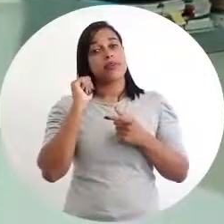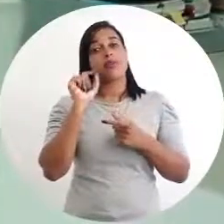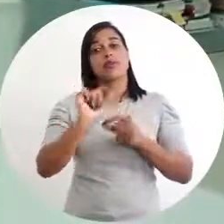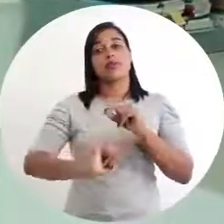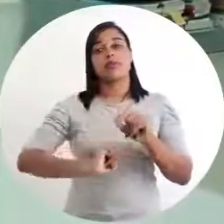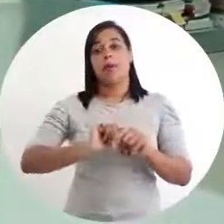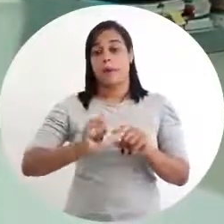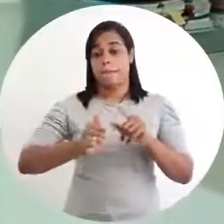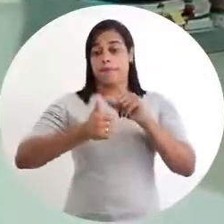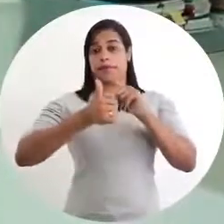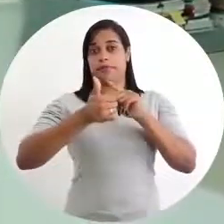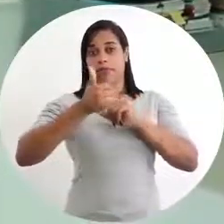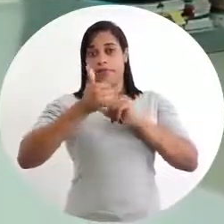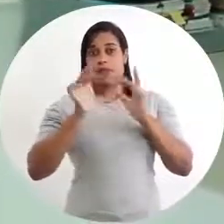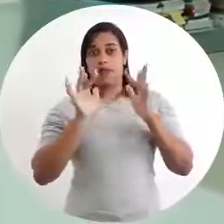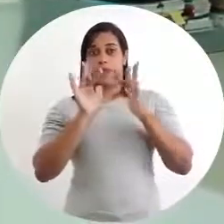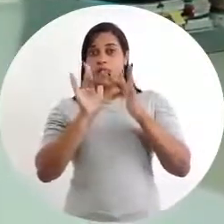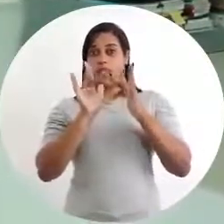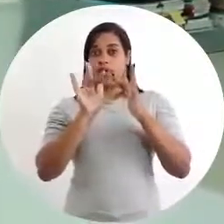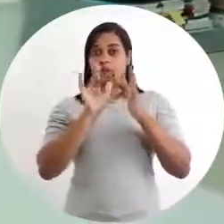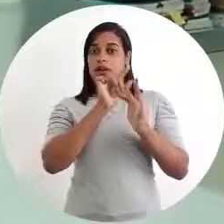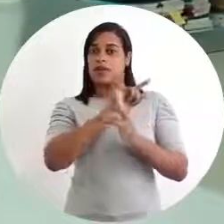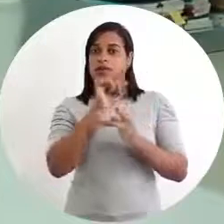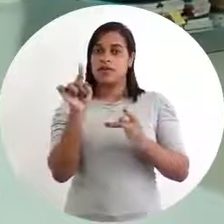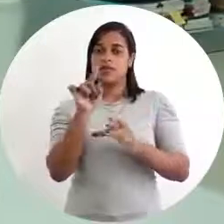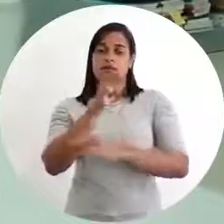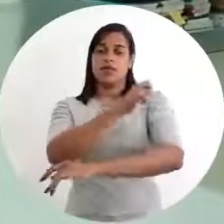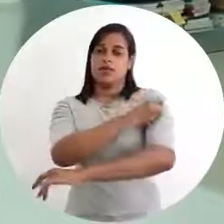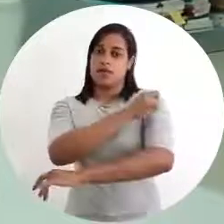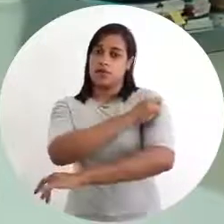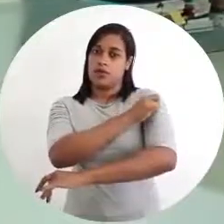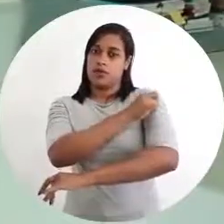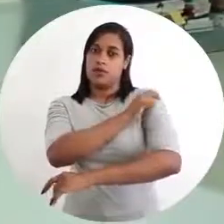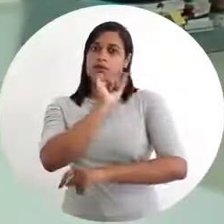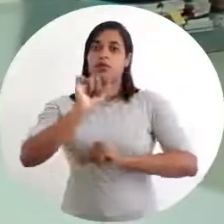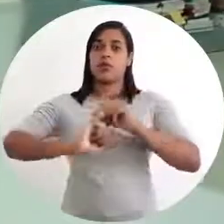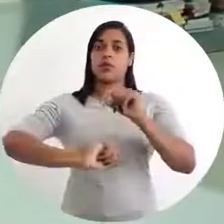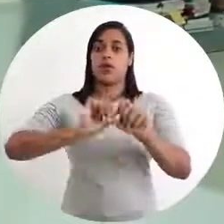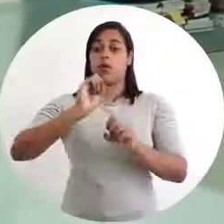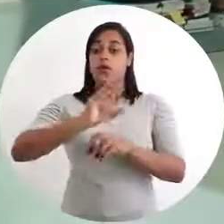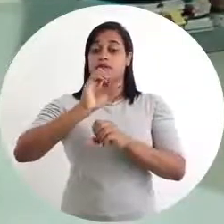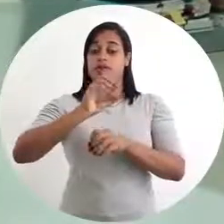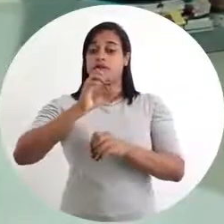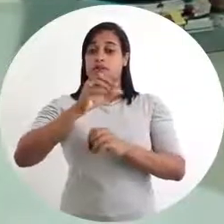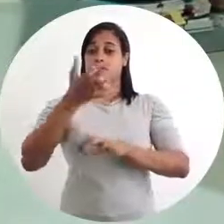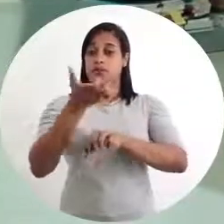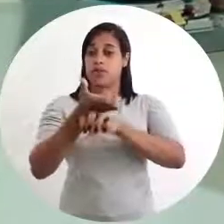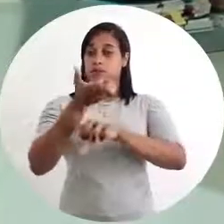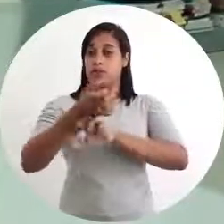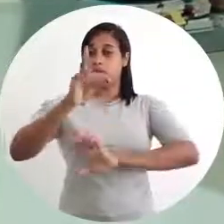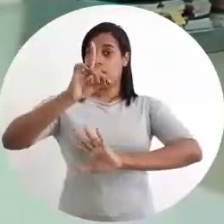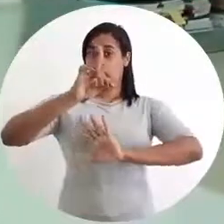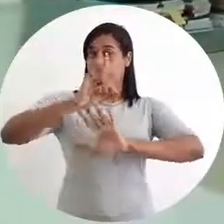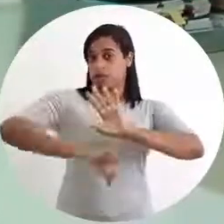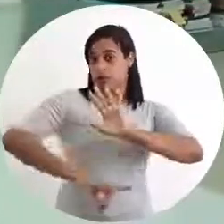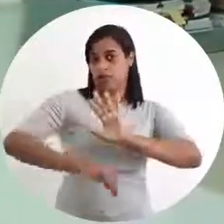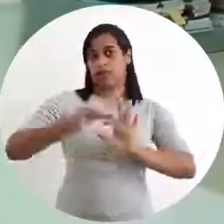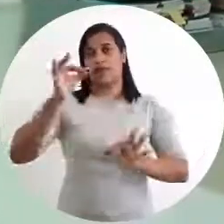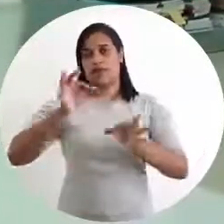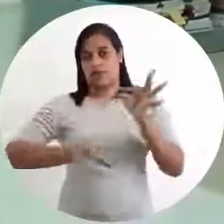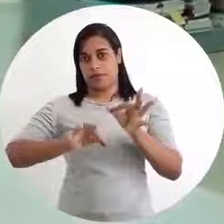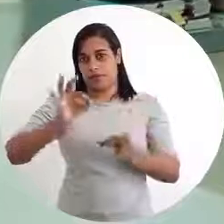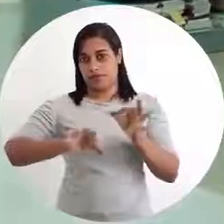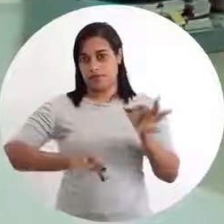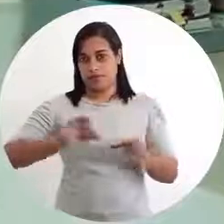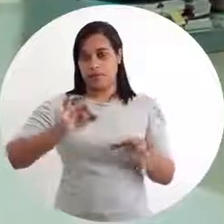possivelmente é o primeiro contato de muitos de vocês com o ensino jurídico, eu trouxe para